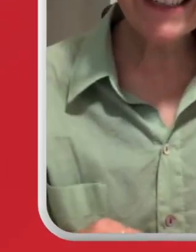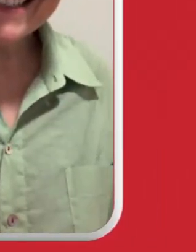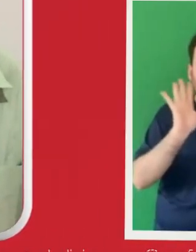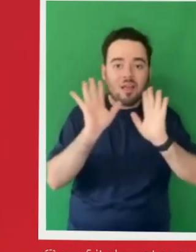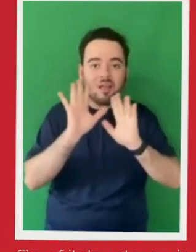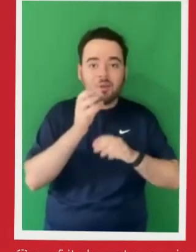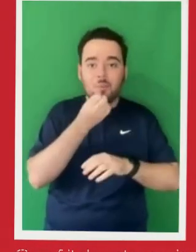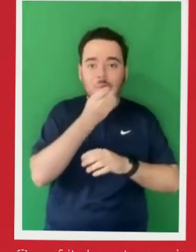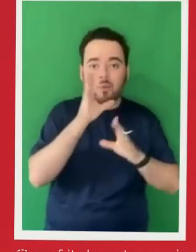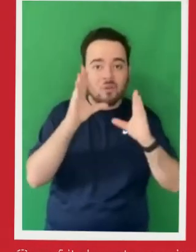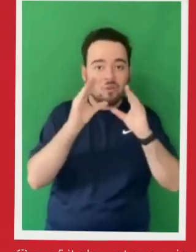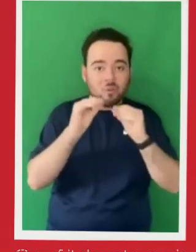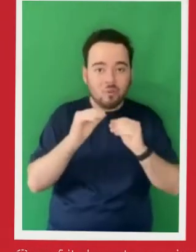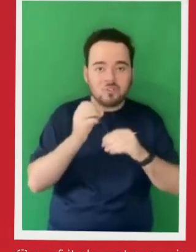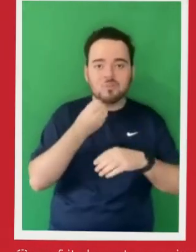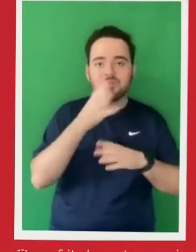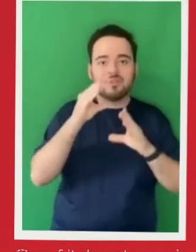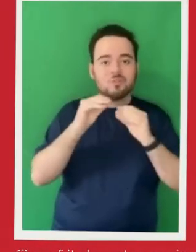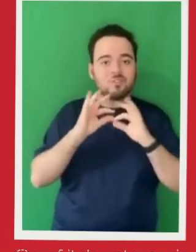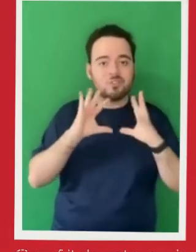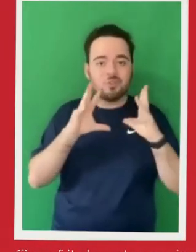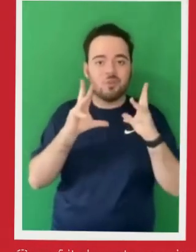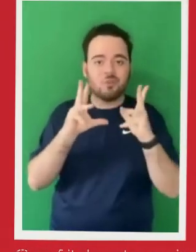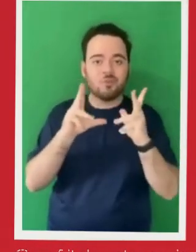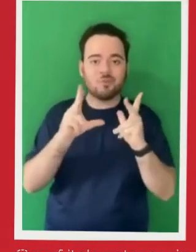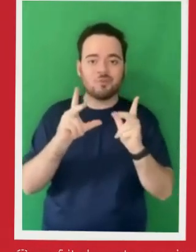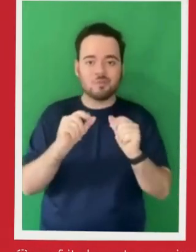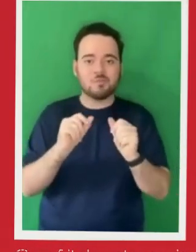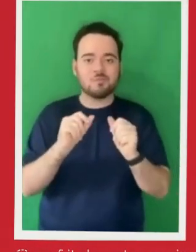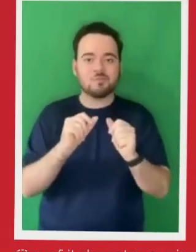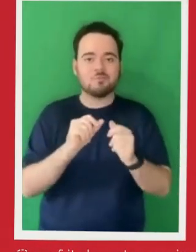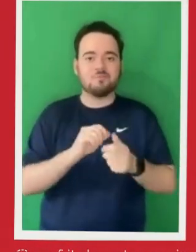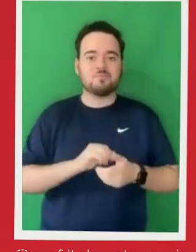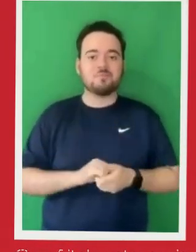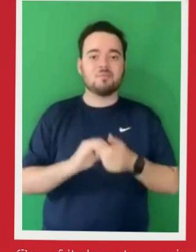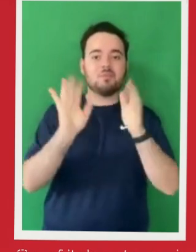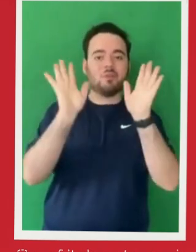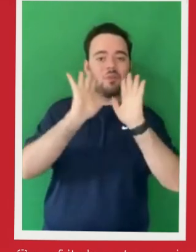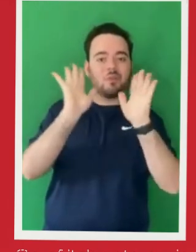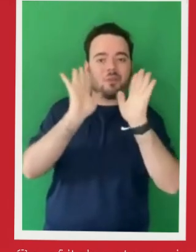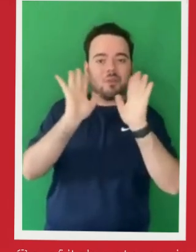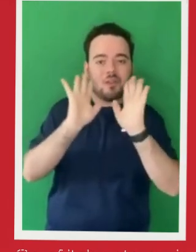Olá, gente. Boa noite. Boa noite, todo mundo.